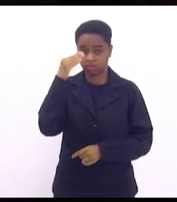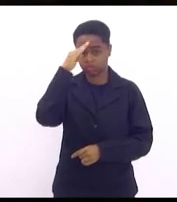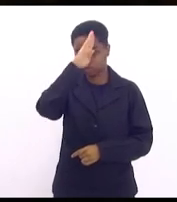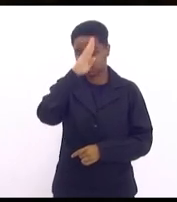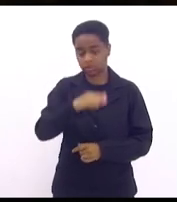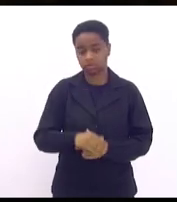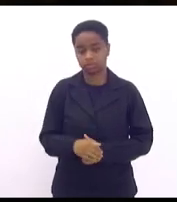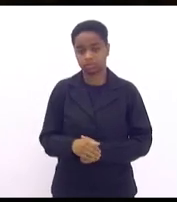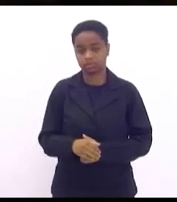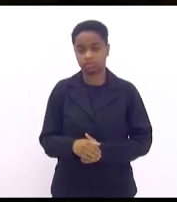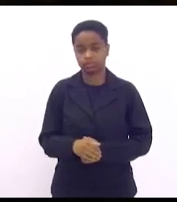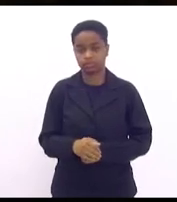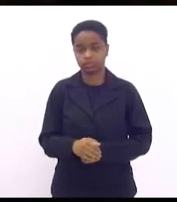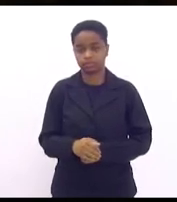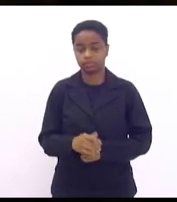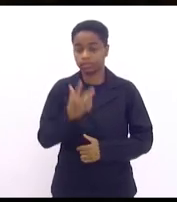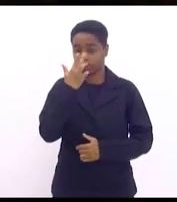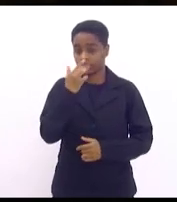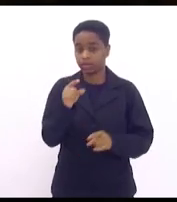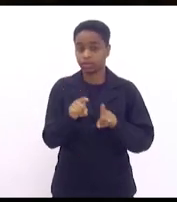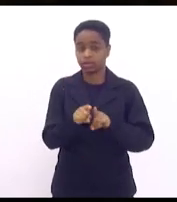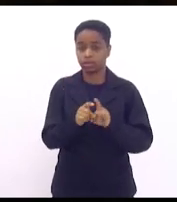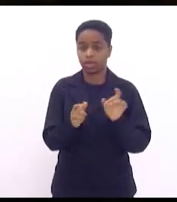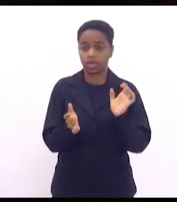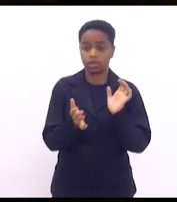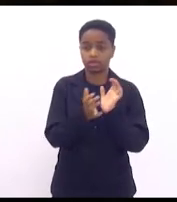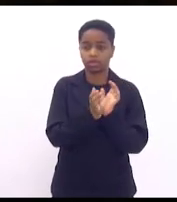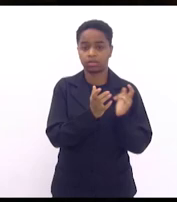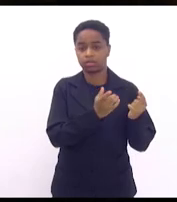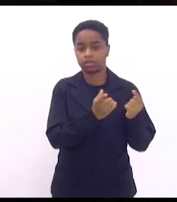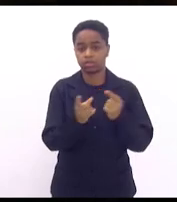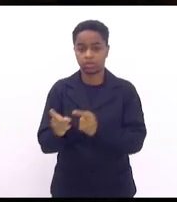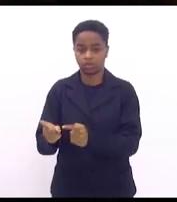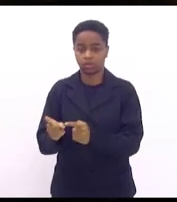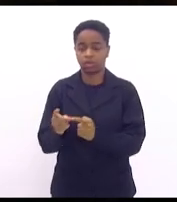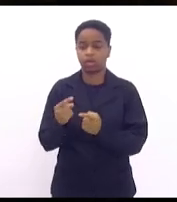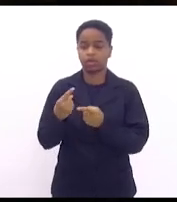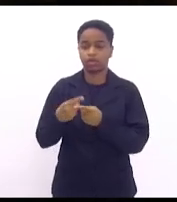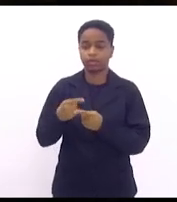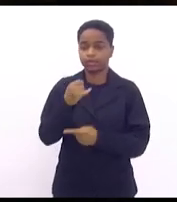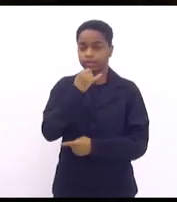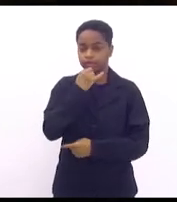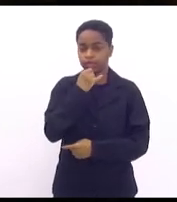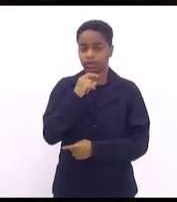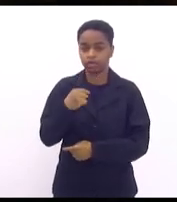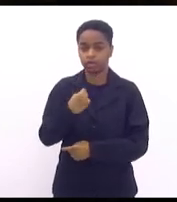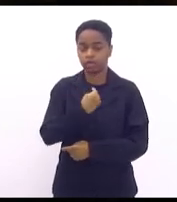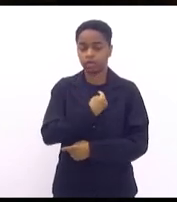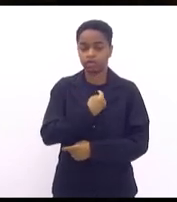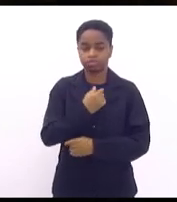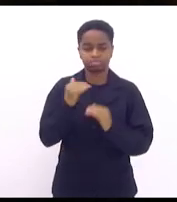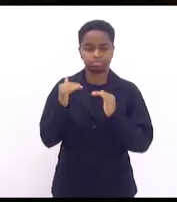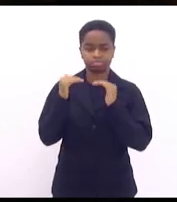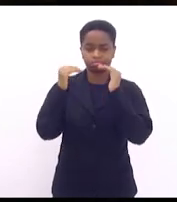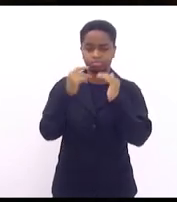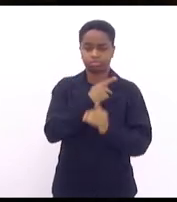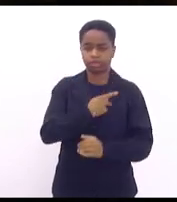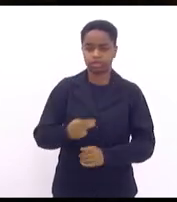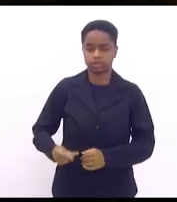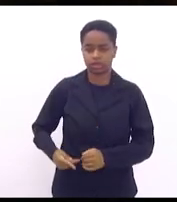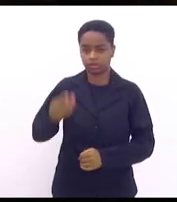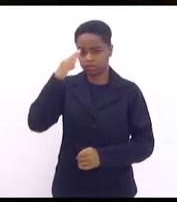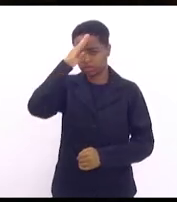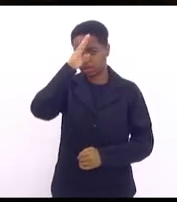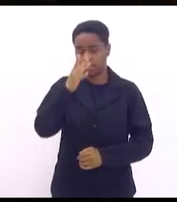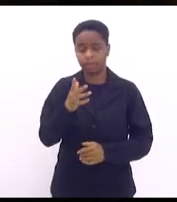Parece que até a oposição, no caso do nosso grande presidente Bolsonaro, parece que é apaixonado